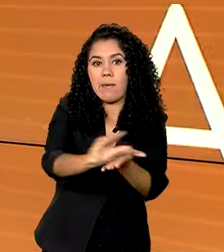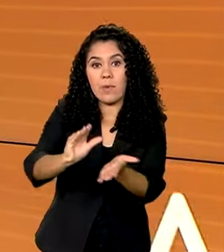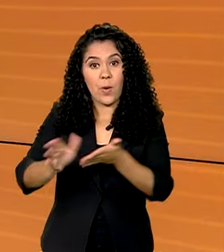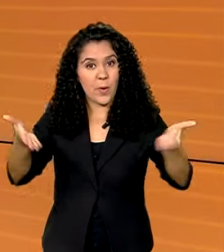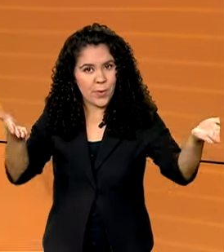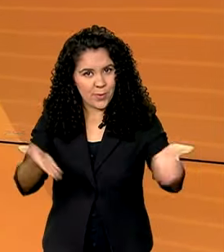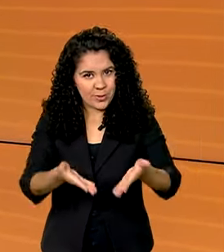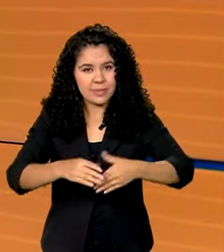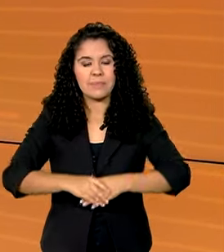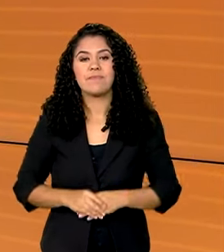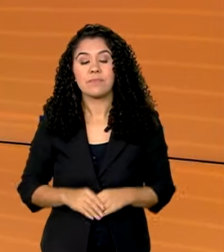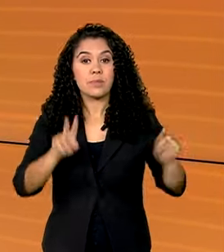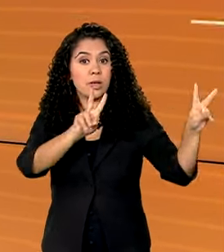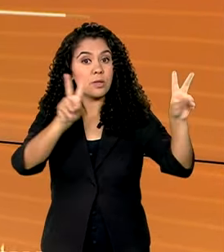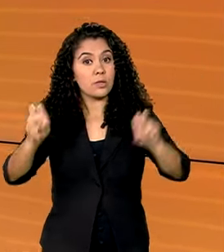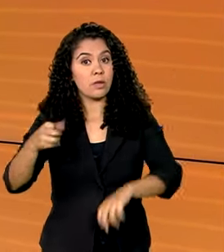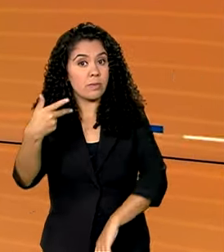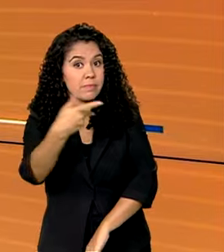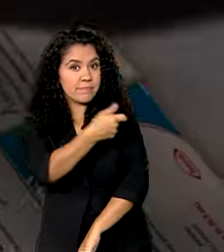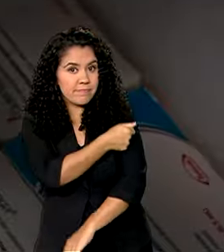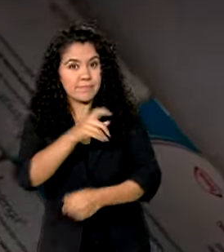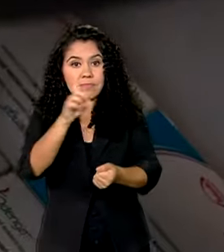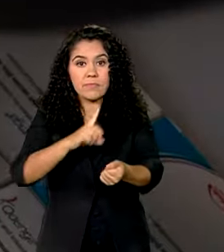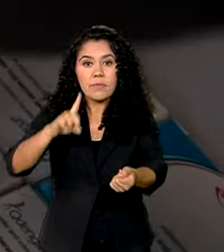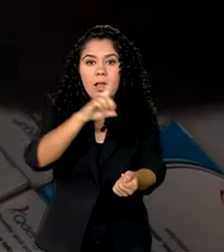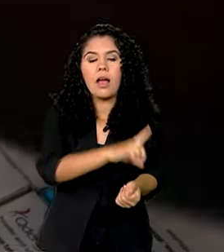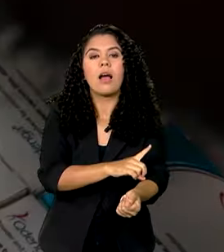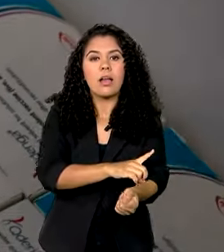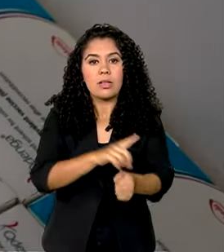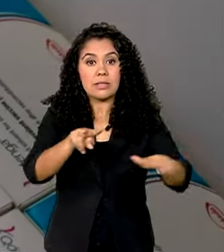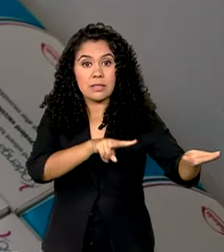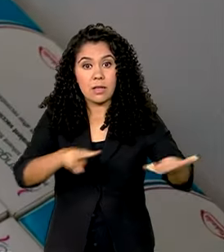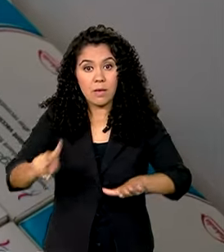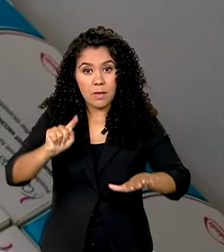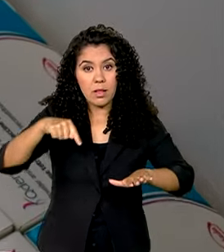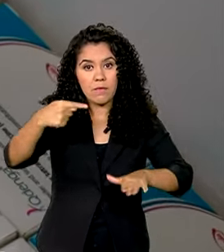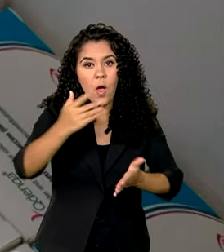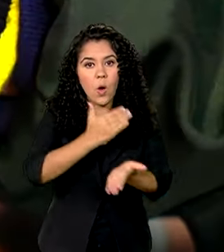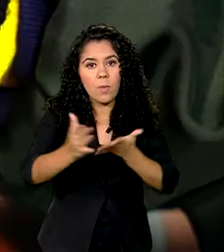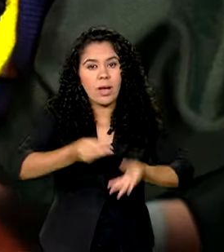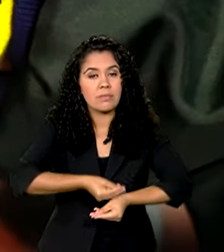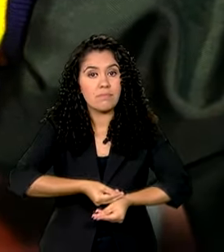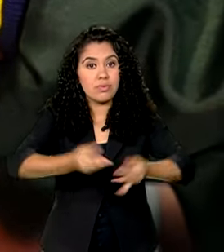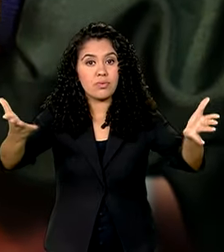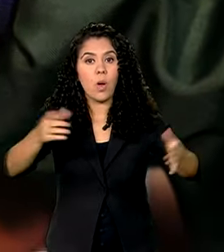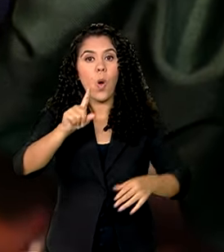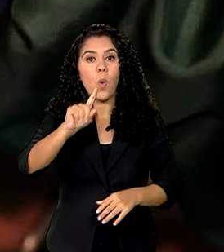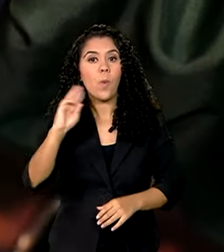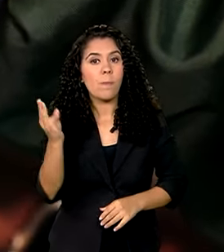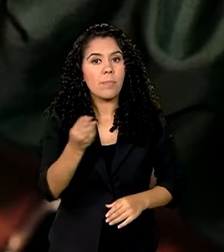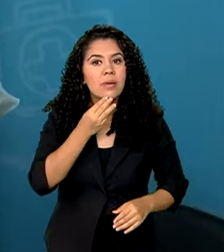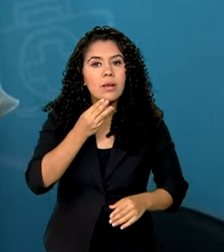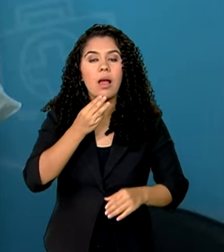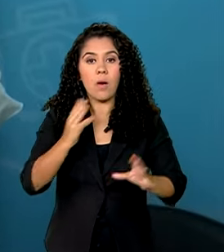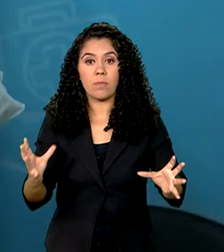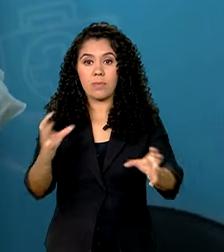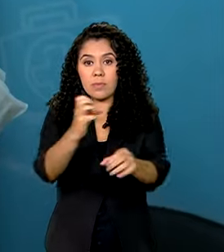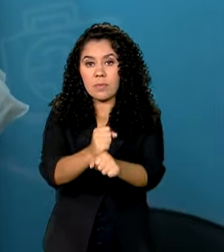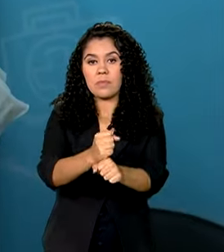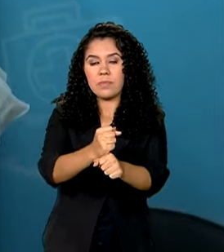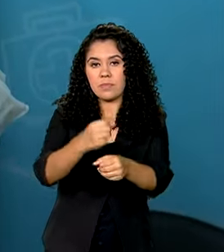hoje. Vacina da dengue, nova remessa nas próximas semanas. 1 milhão de doses serão distribuídas a